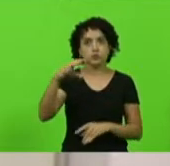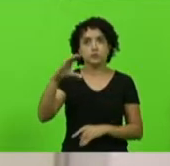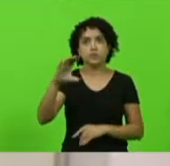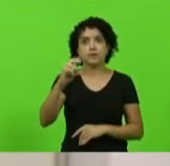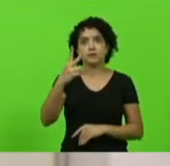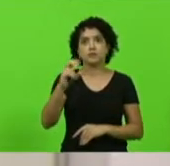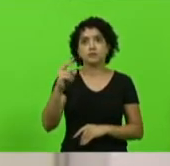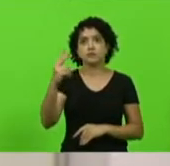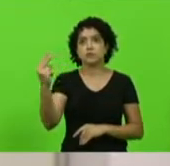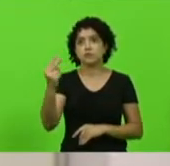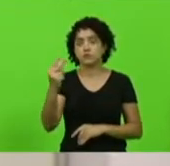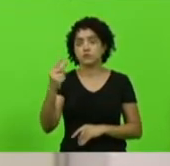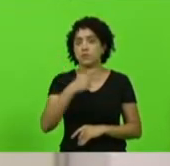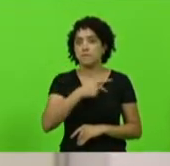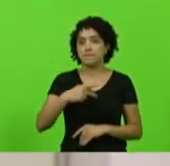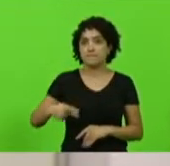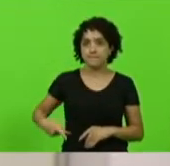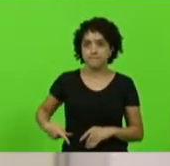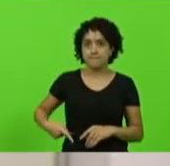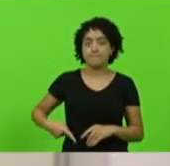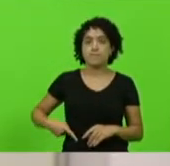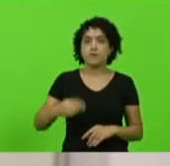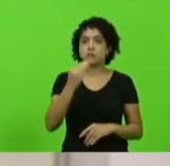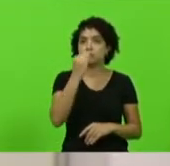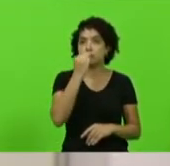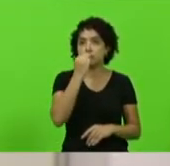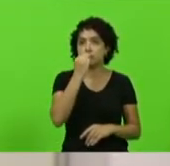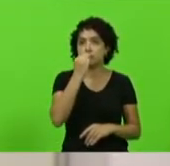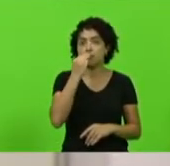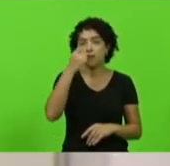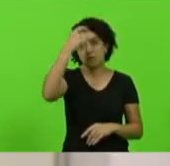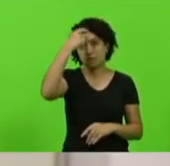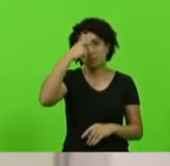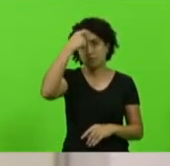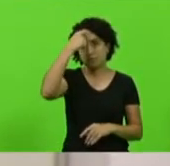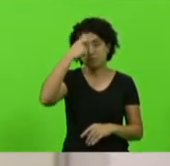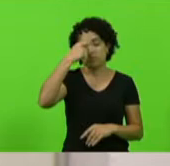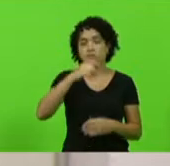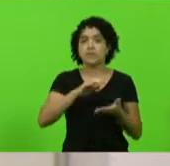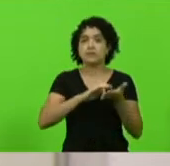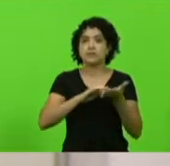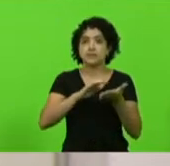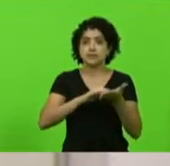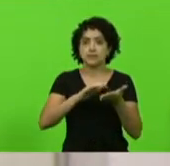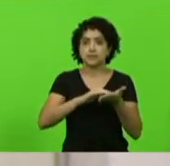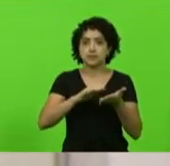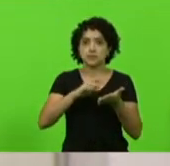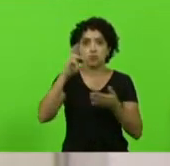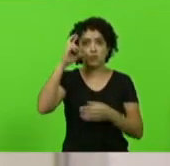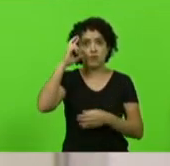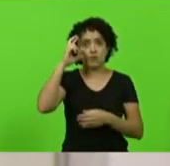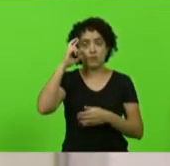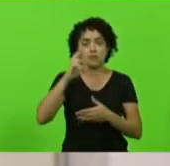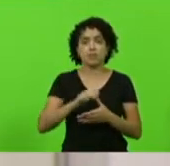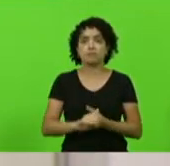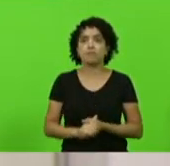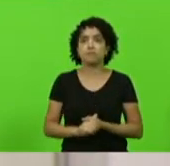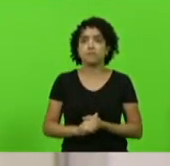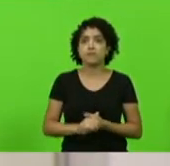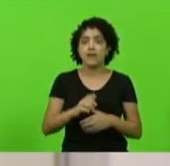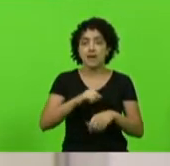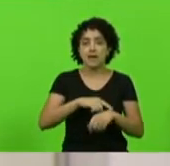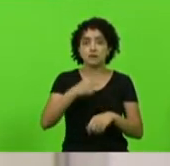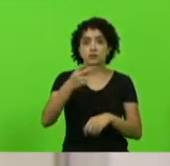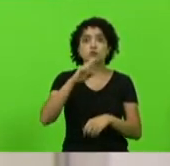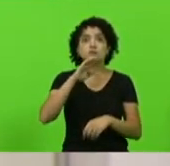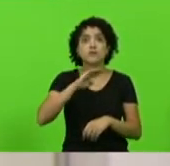2022. Presidência, deputado Moacir Sopelce e Maurício Skudlark. Secretaria, deputado Ricardo Alba. Às 14